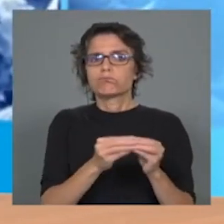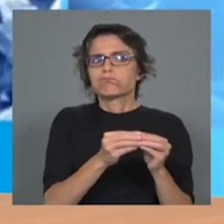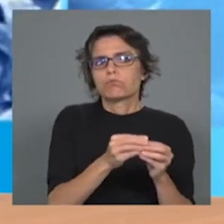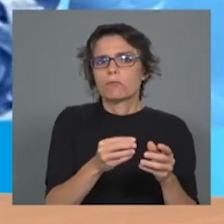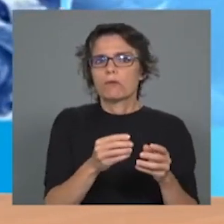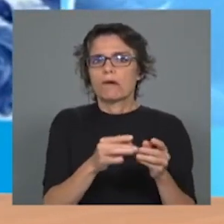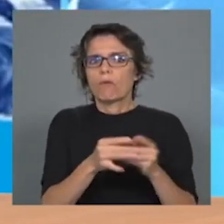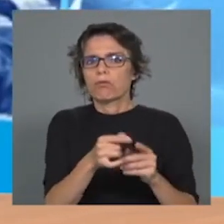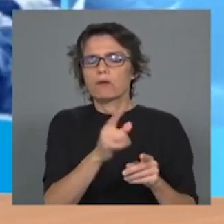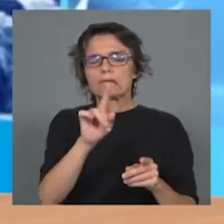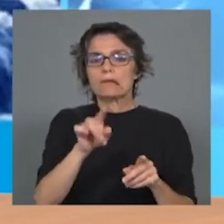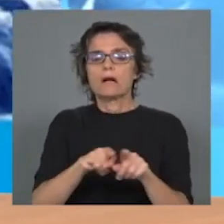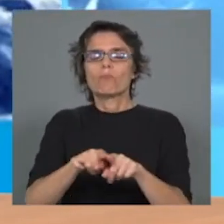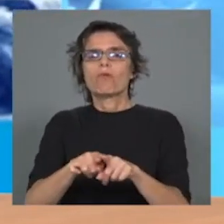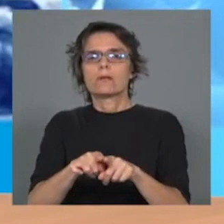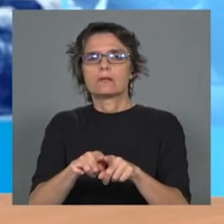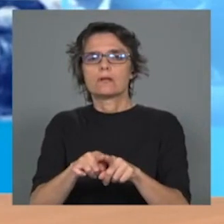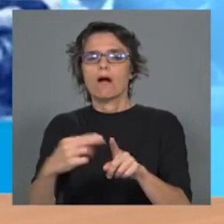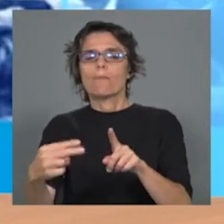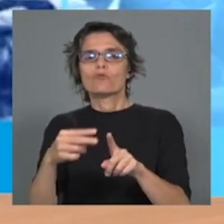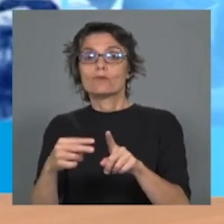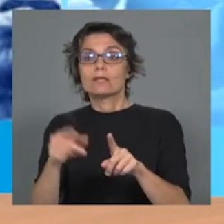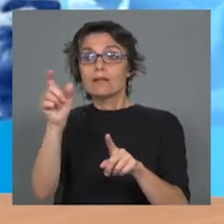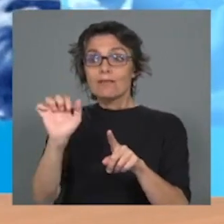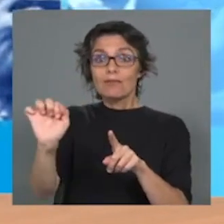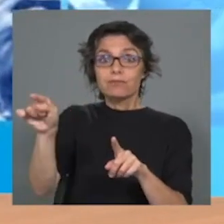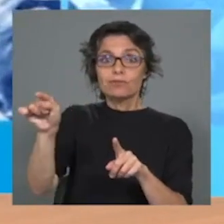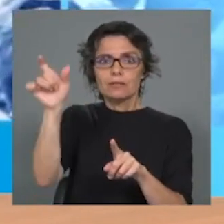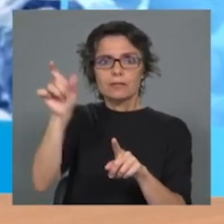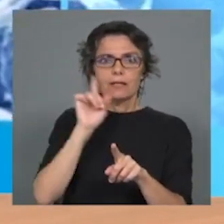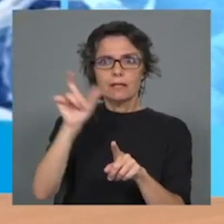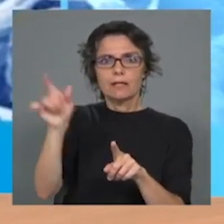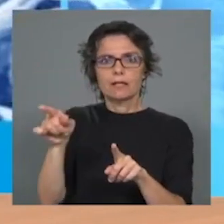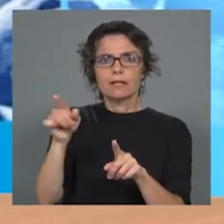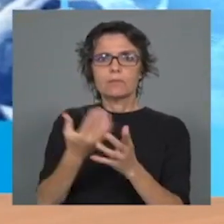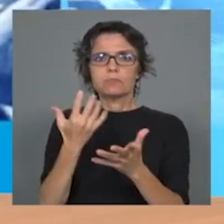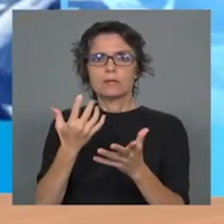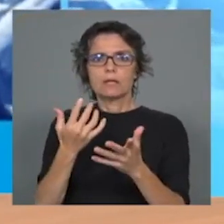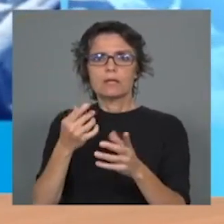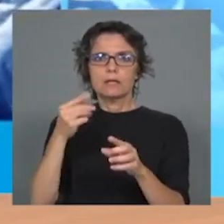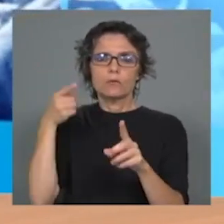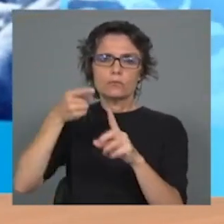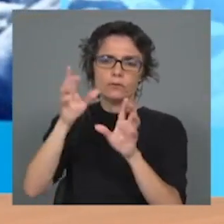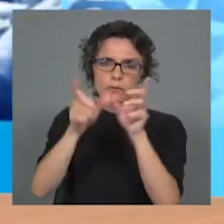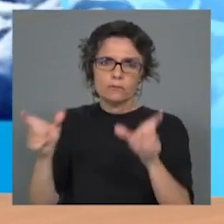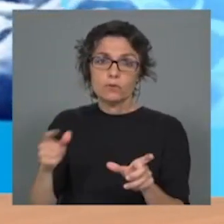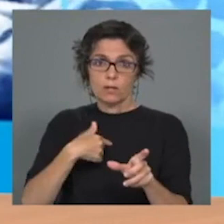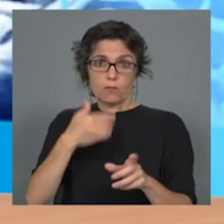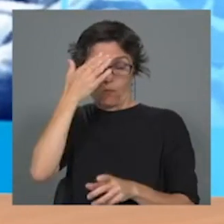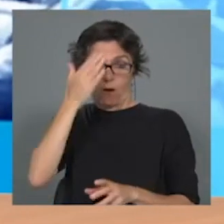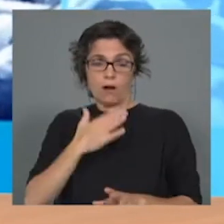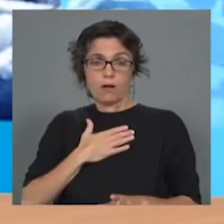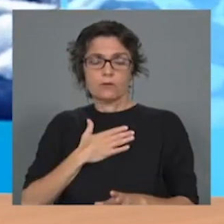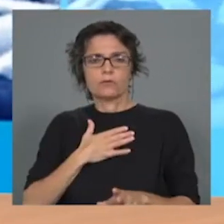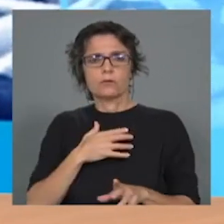política como deve ser toda a política. E eu continuo a considerar que os políticos têm realmente